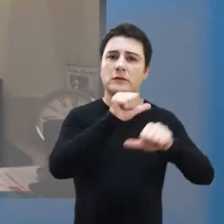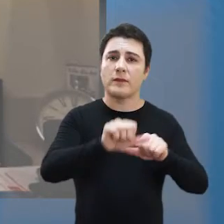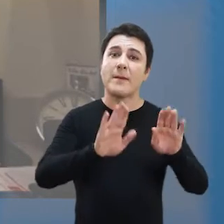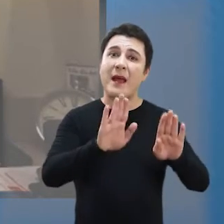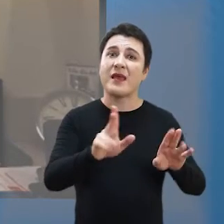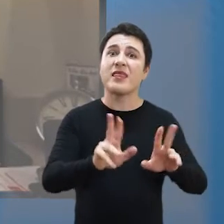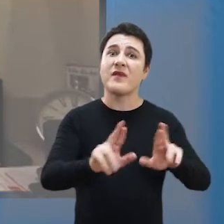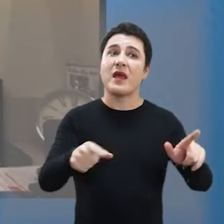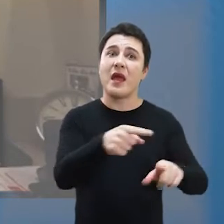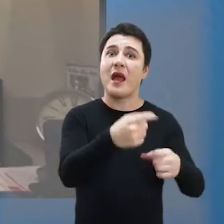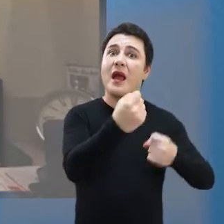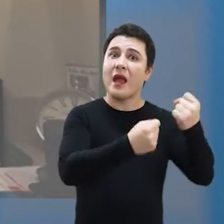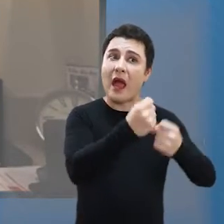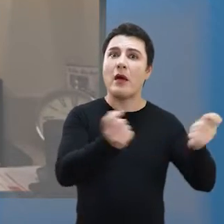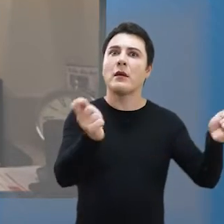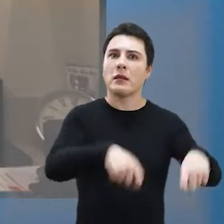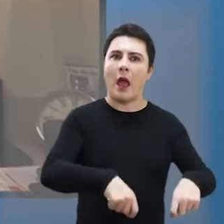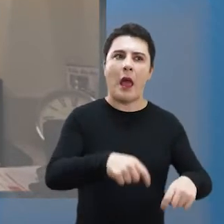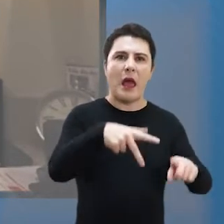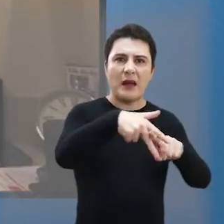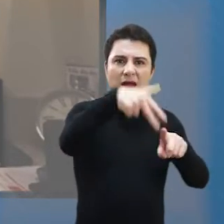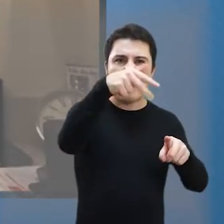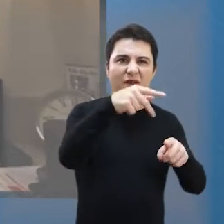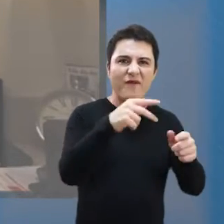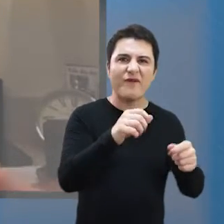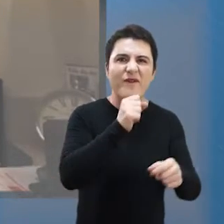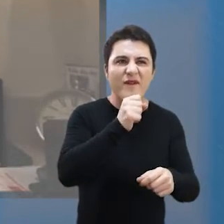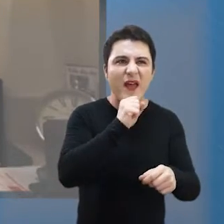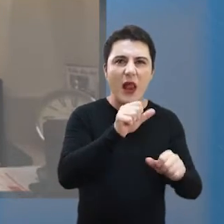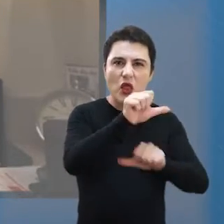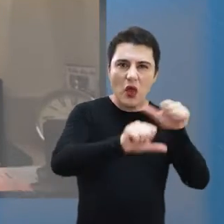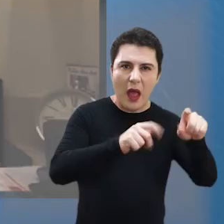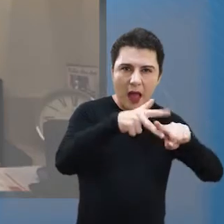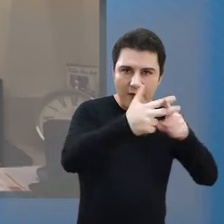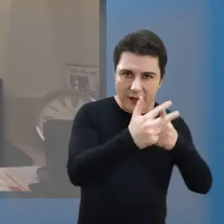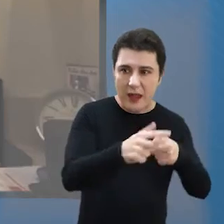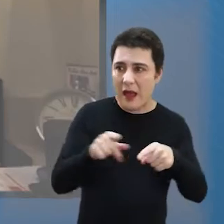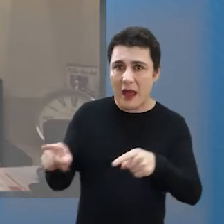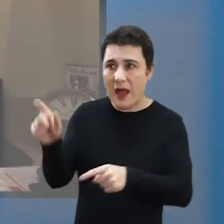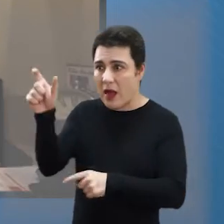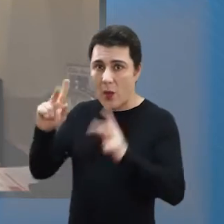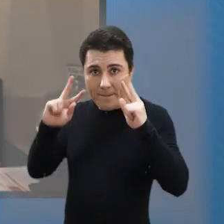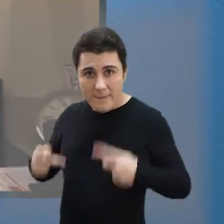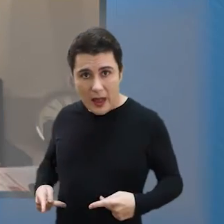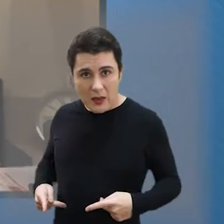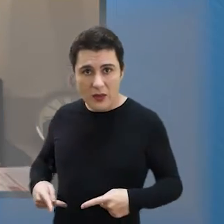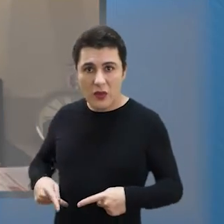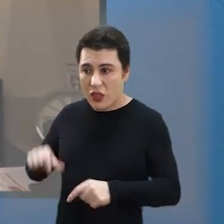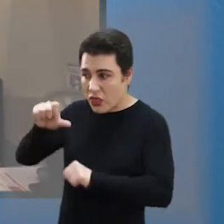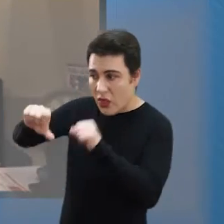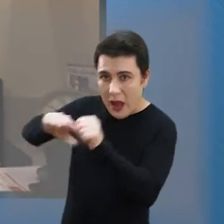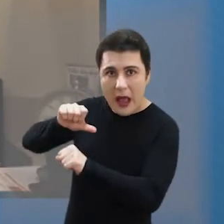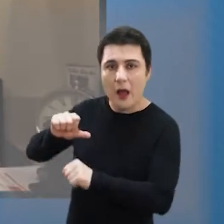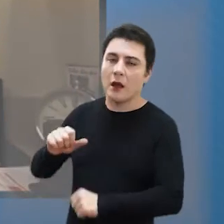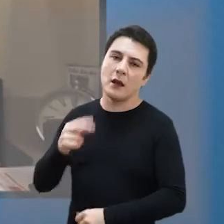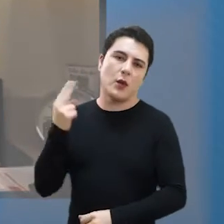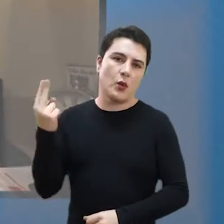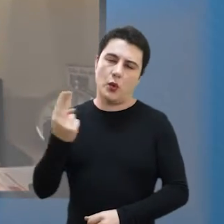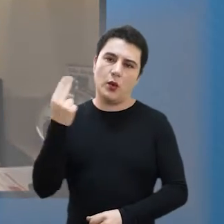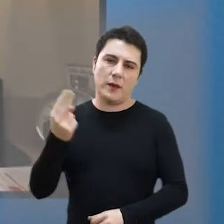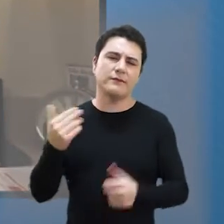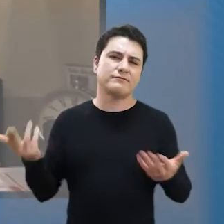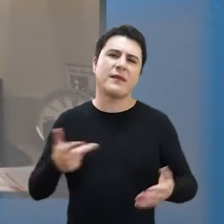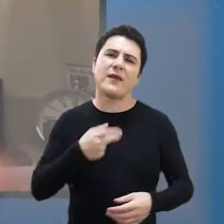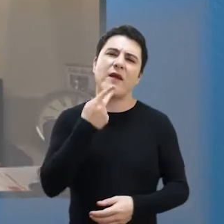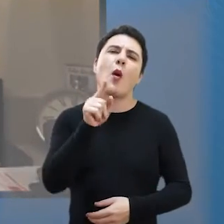maior, mas é diferente. O carro a gente consegue tirar aquela peça velha e colocar uma nova. No ser humano não dá para fazer isso daí, entendeu? Então eu